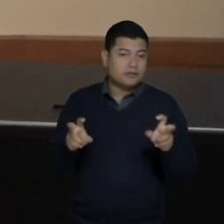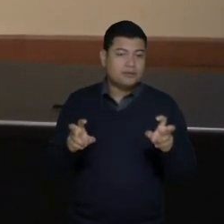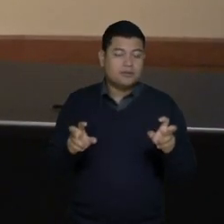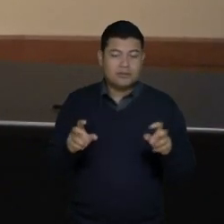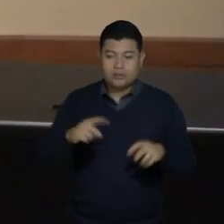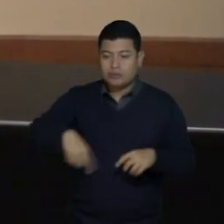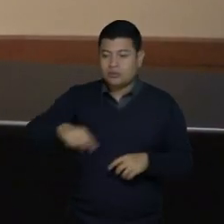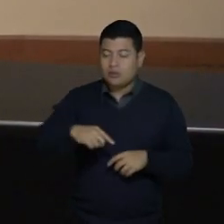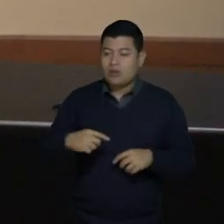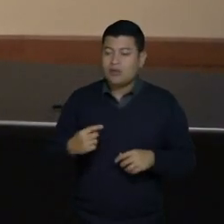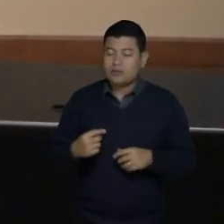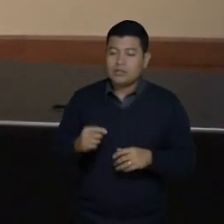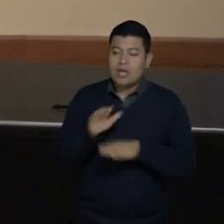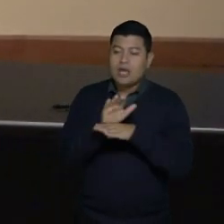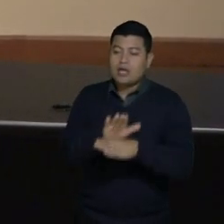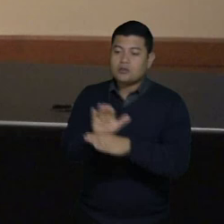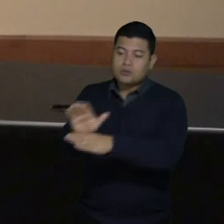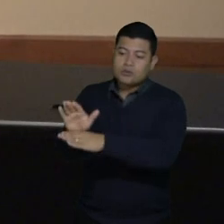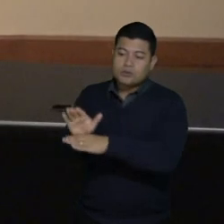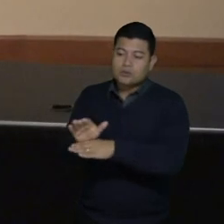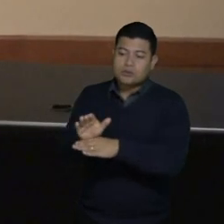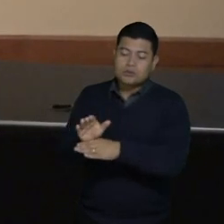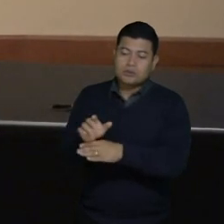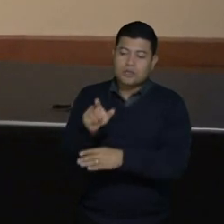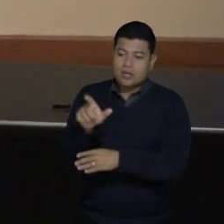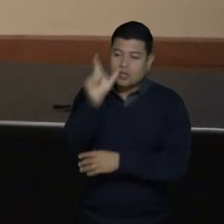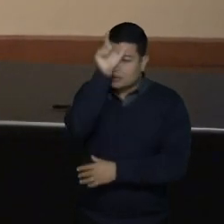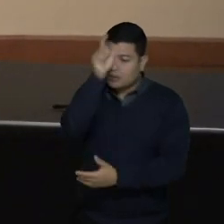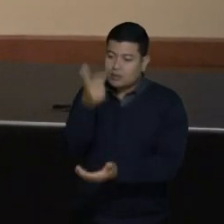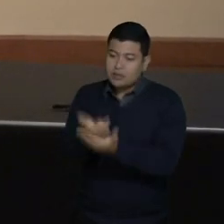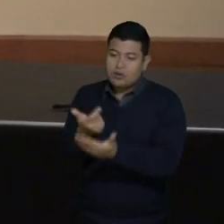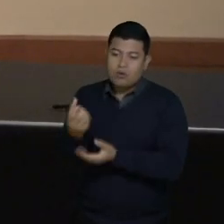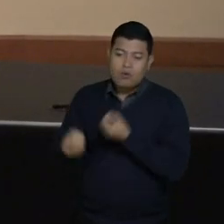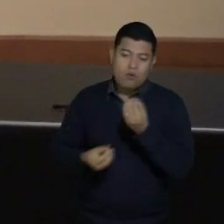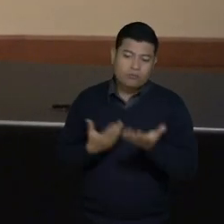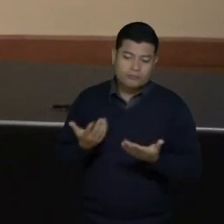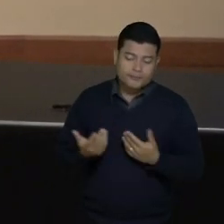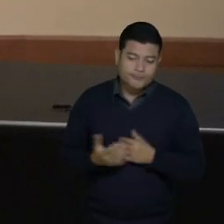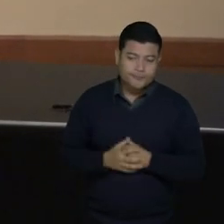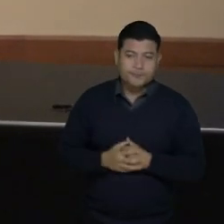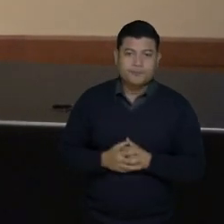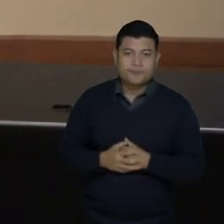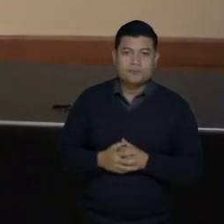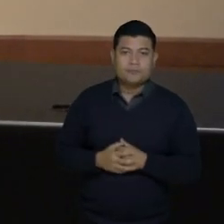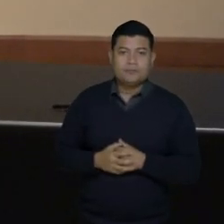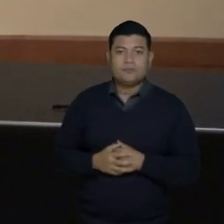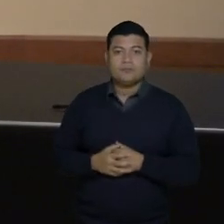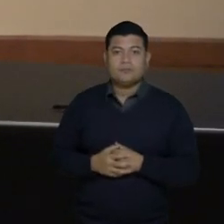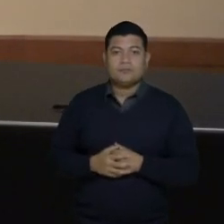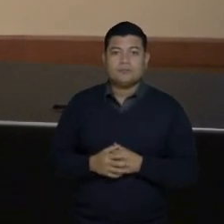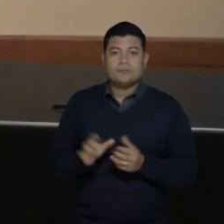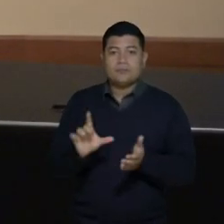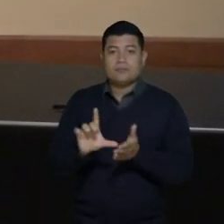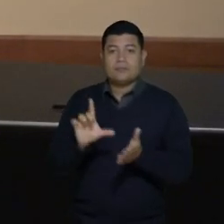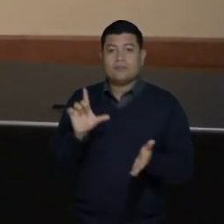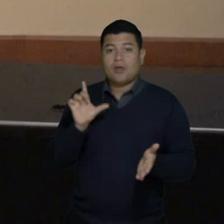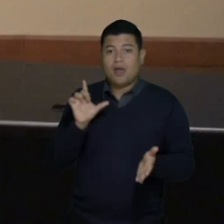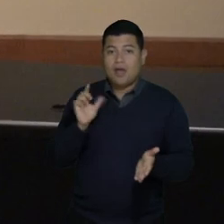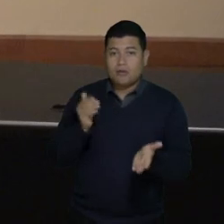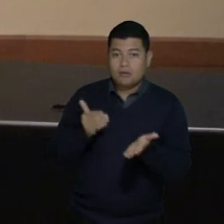meu estudante com dislexia na sala de aula né que que efetivamente eu posso fazer antes da gente começar